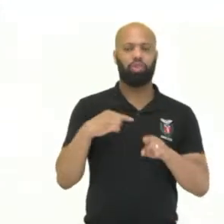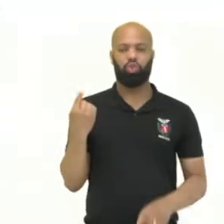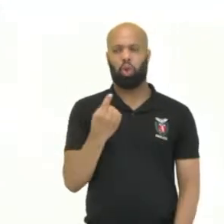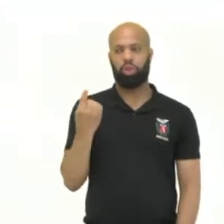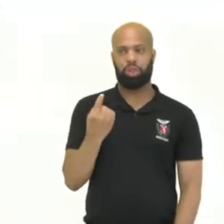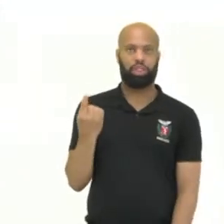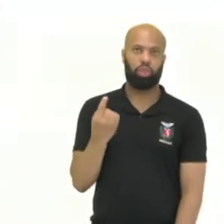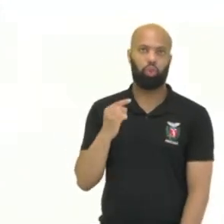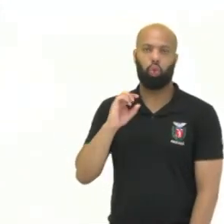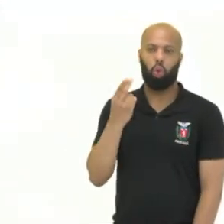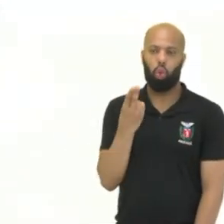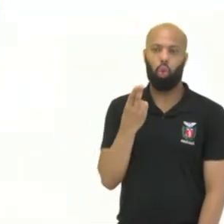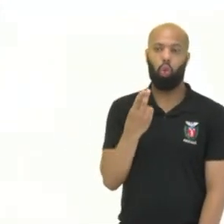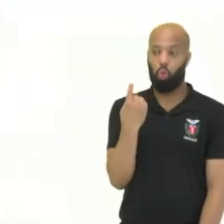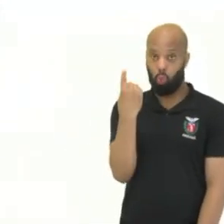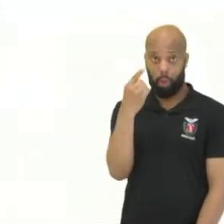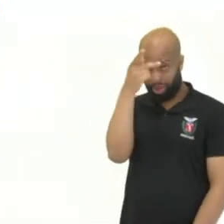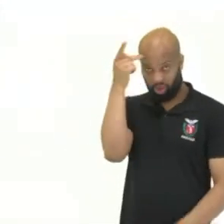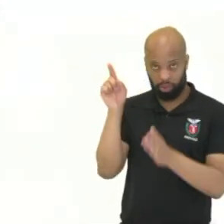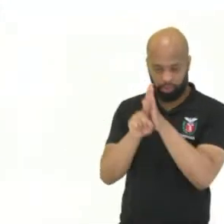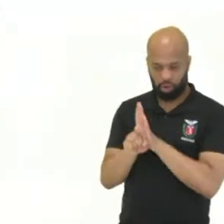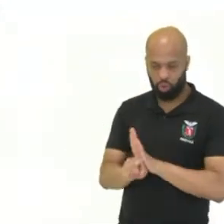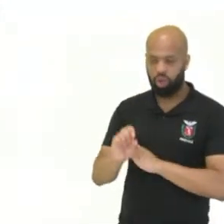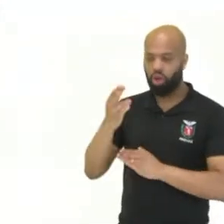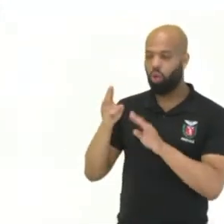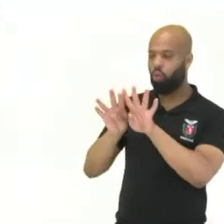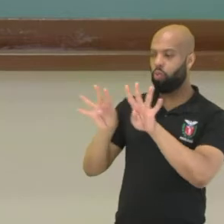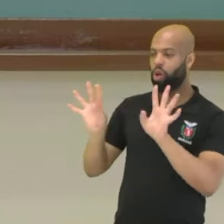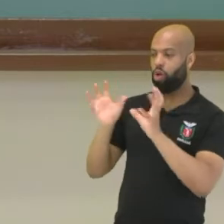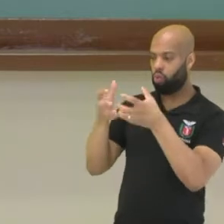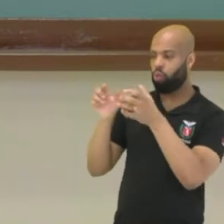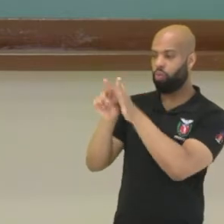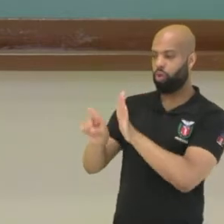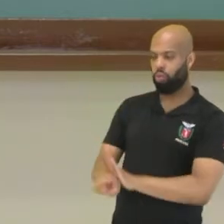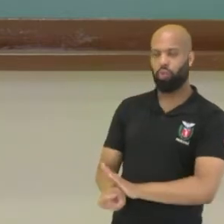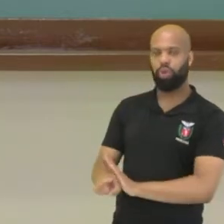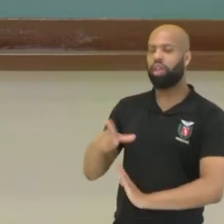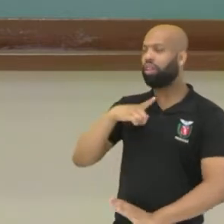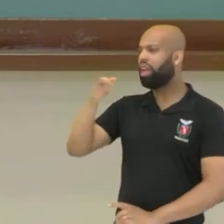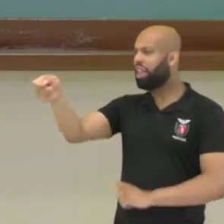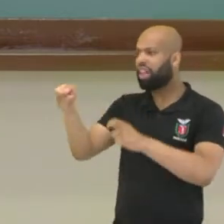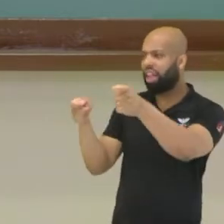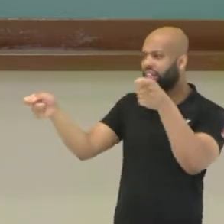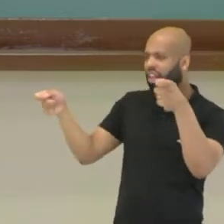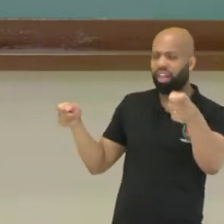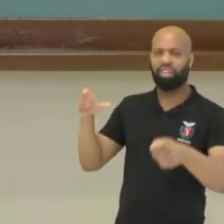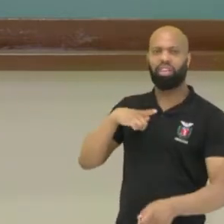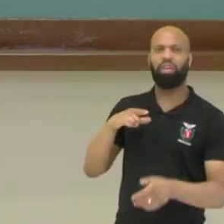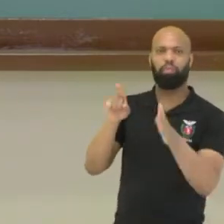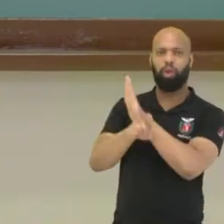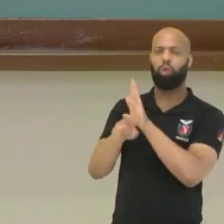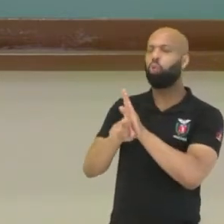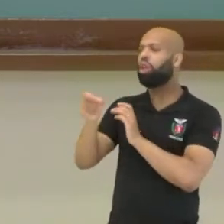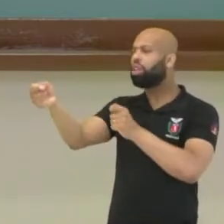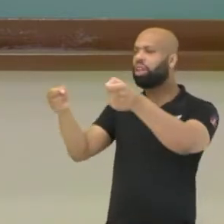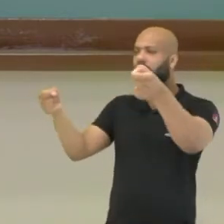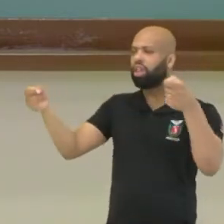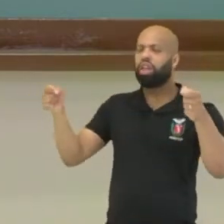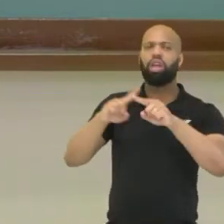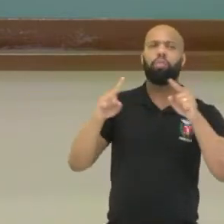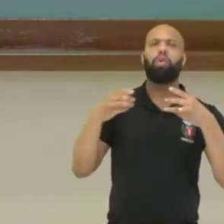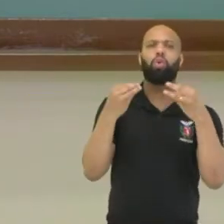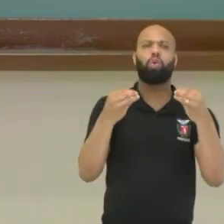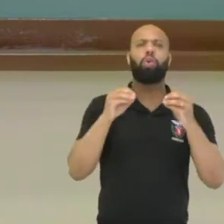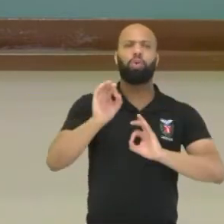também coletivas. E nas entrevistas coletivas eu vou ter o quê? Mais de um entrevistador. Tá, mas e daí como